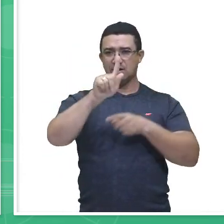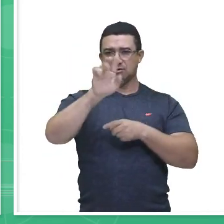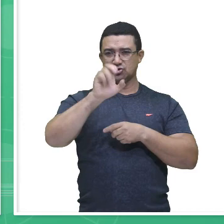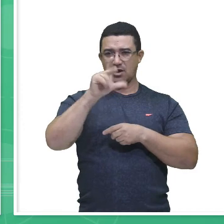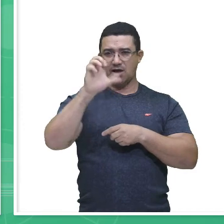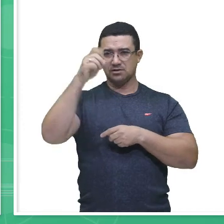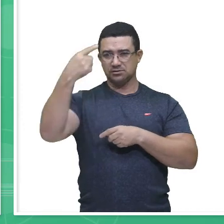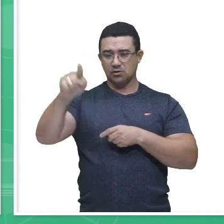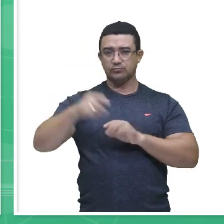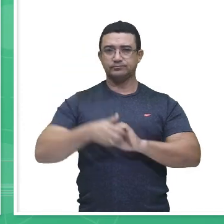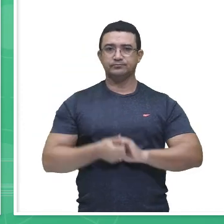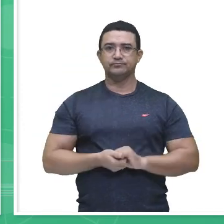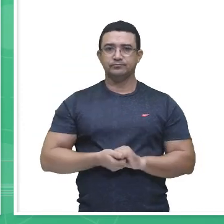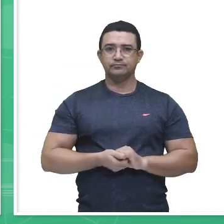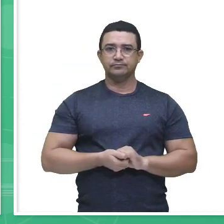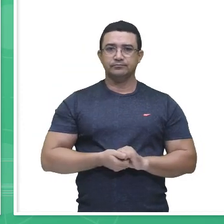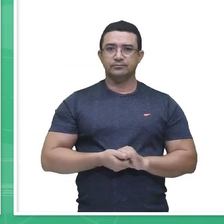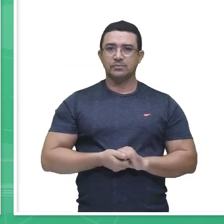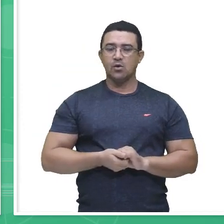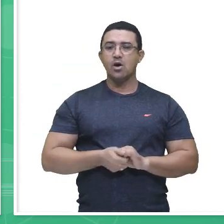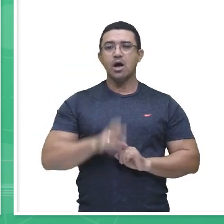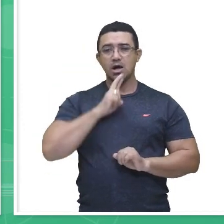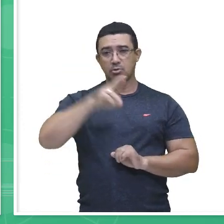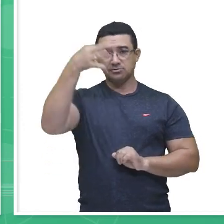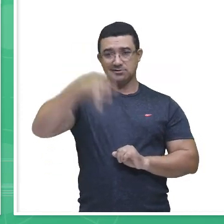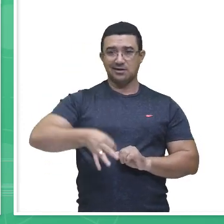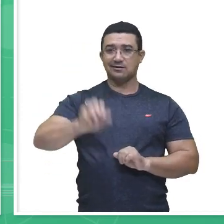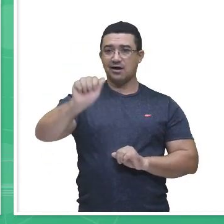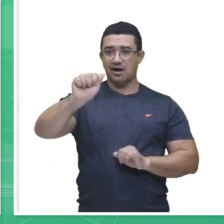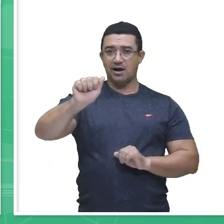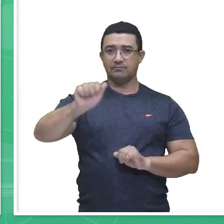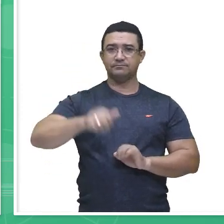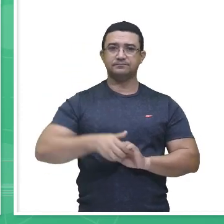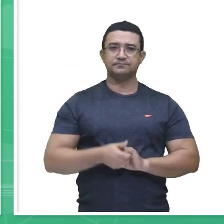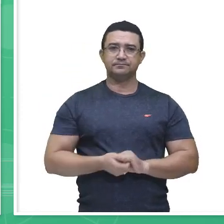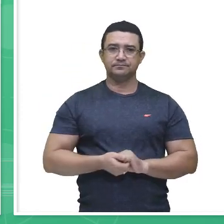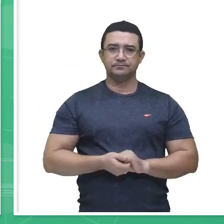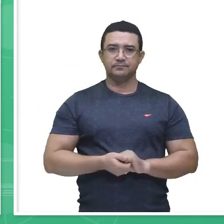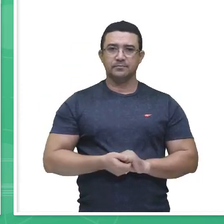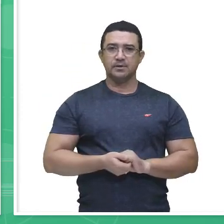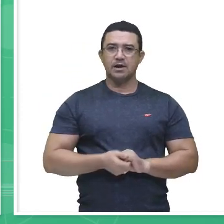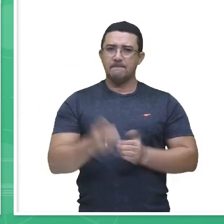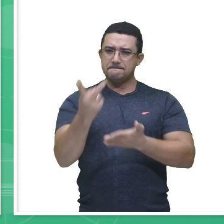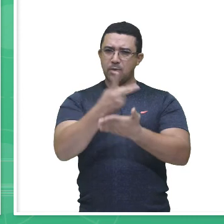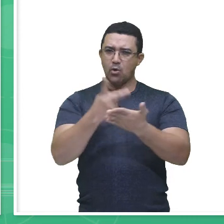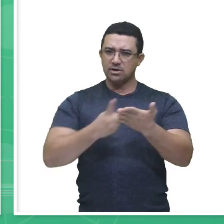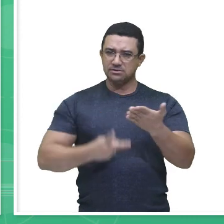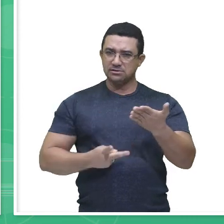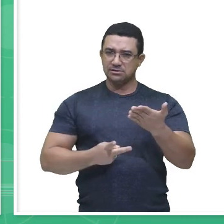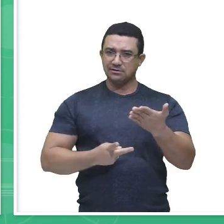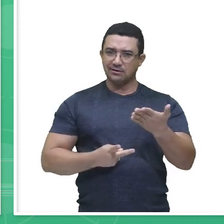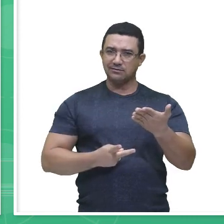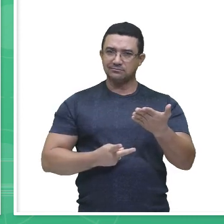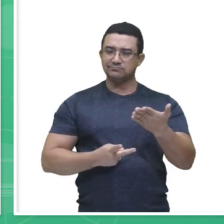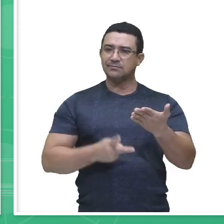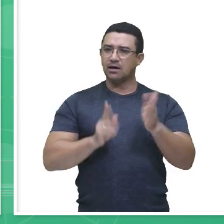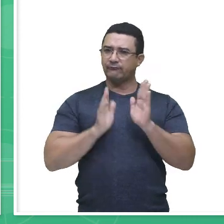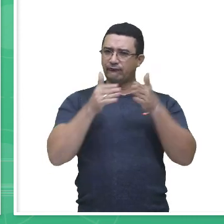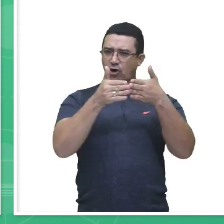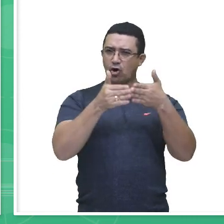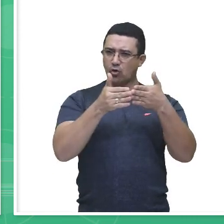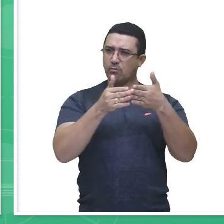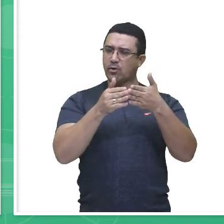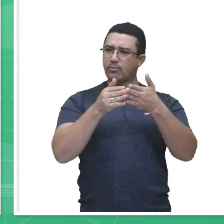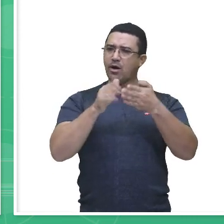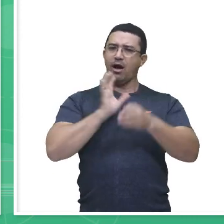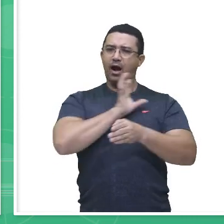confirmando a resposta ao nosso gabarito aí, letra A. Olha só, A poesia de cunho nacionalista